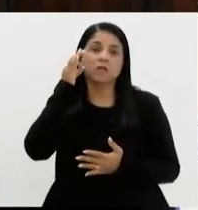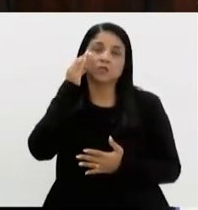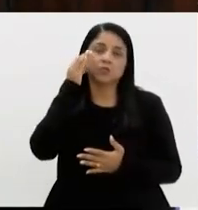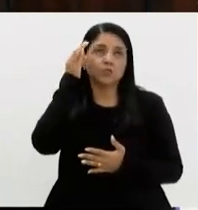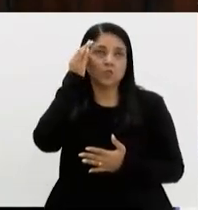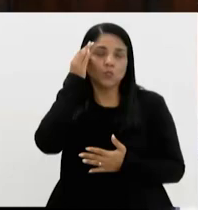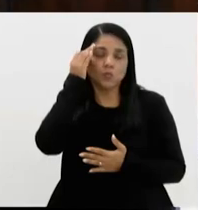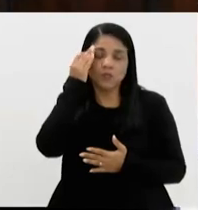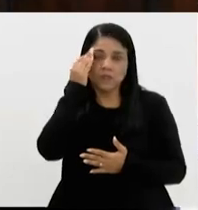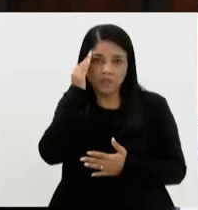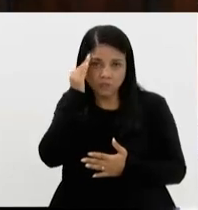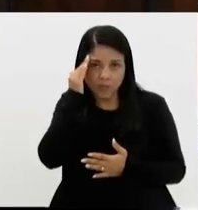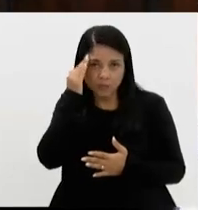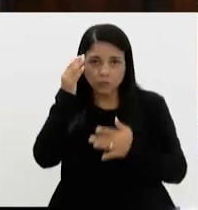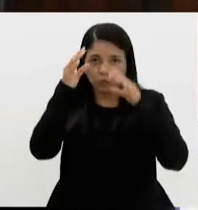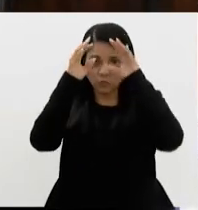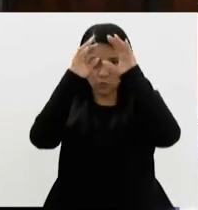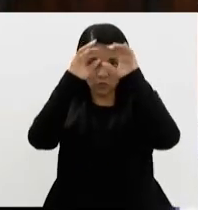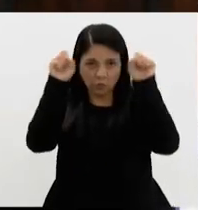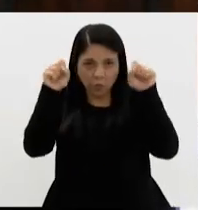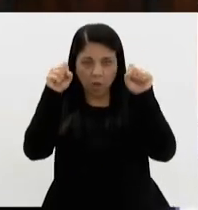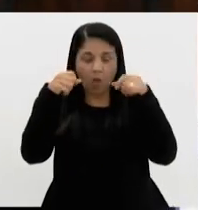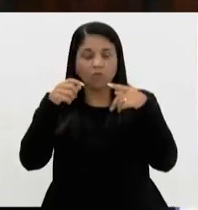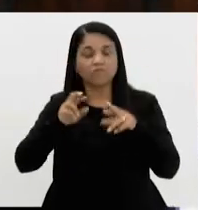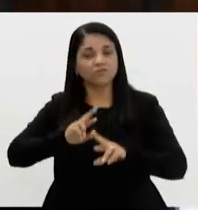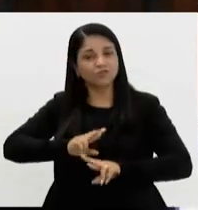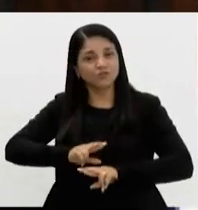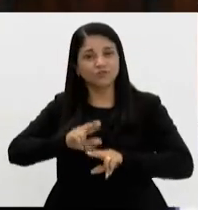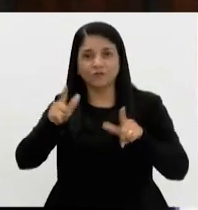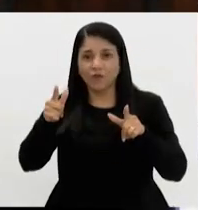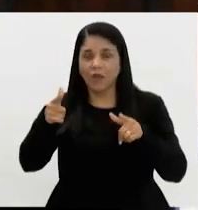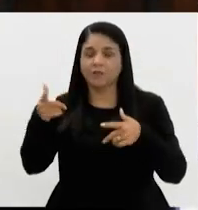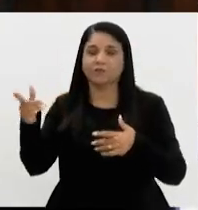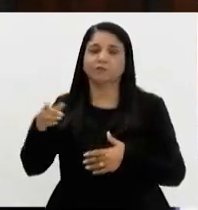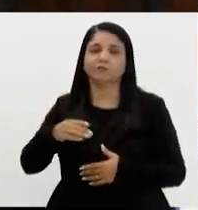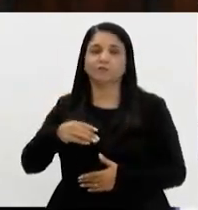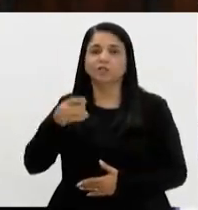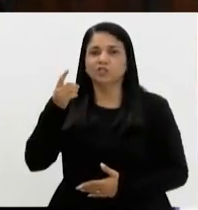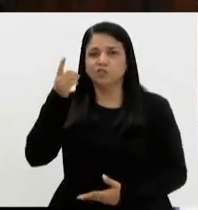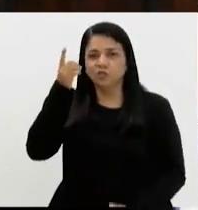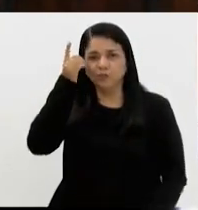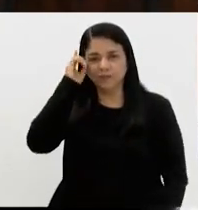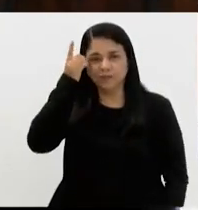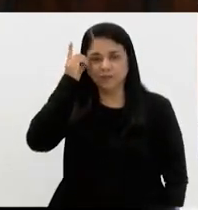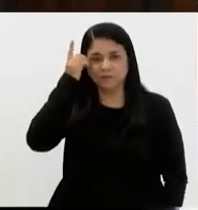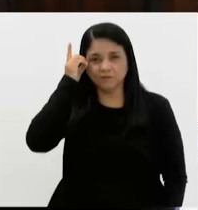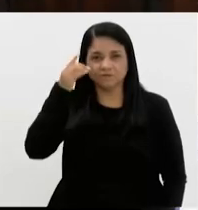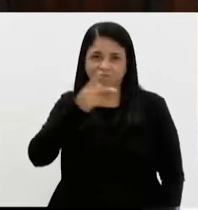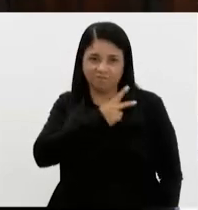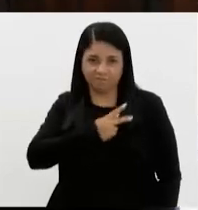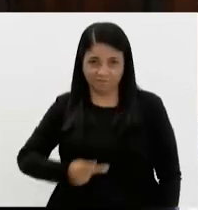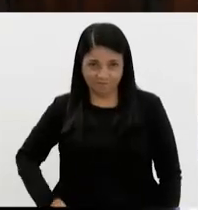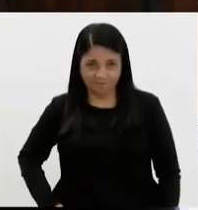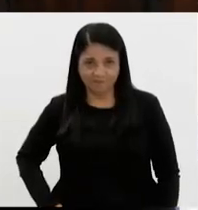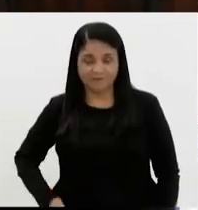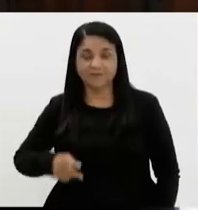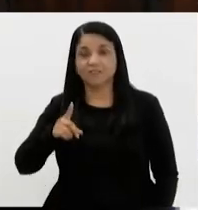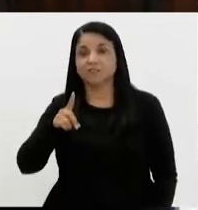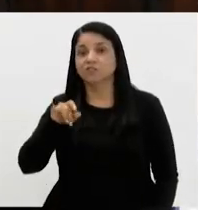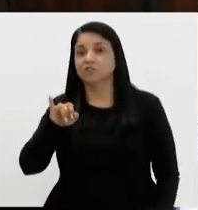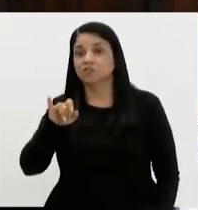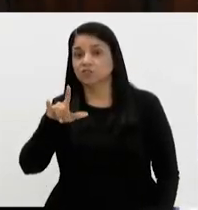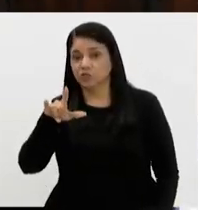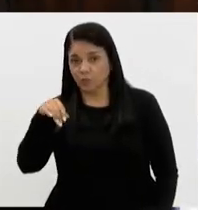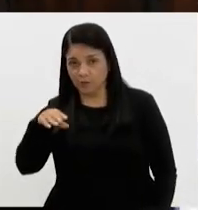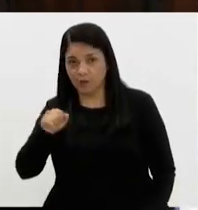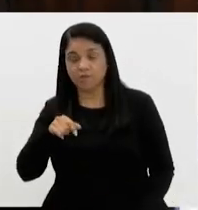tribunal acabou virando a jurisprudência do do caso Dilma entendeu que não era possível e agora na resolução traz o notte que é bom isso dá